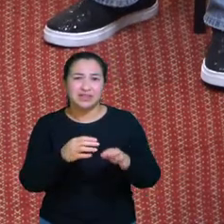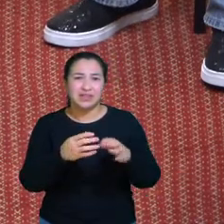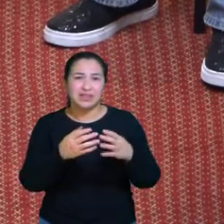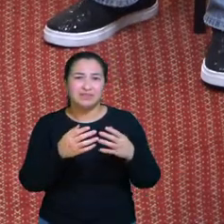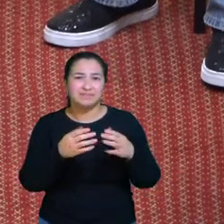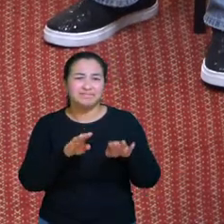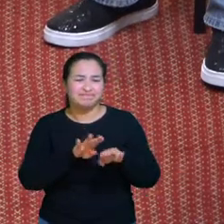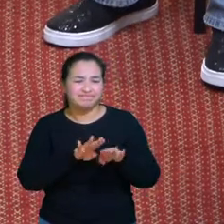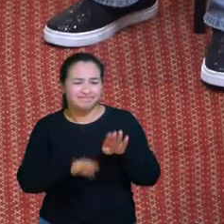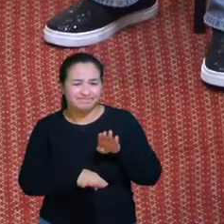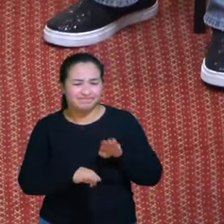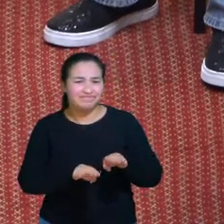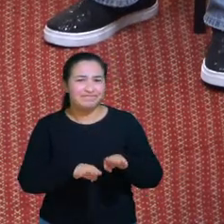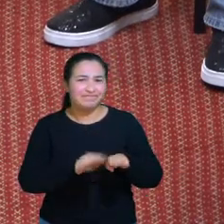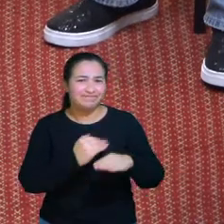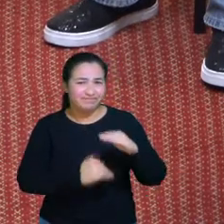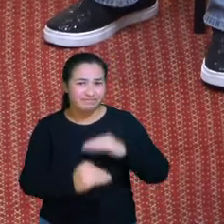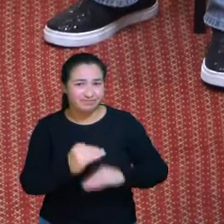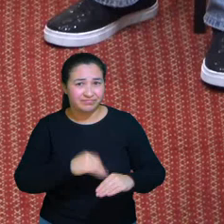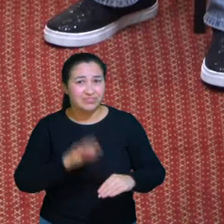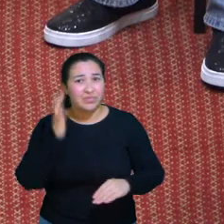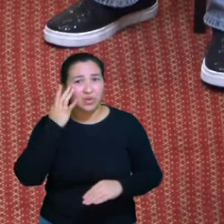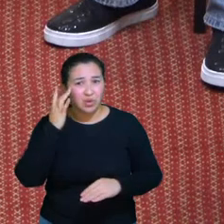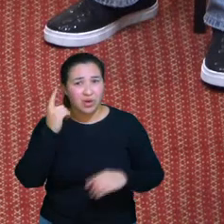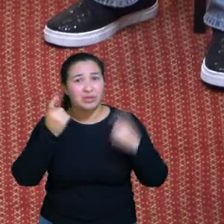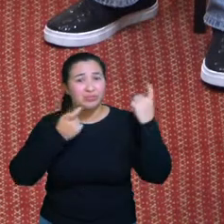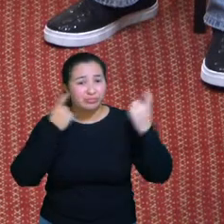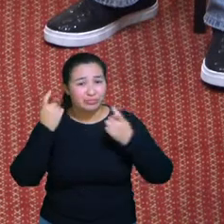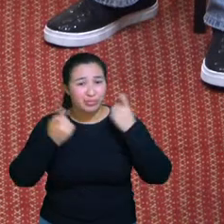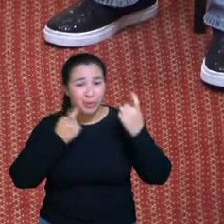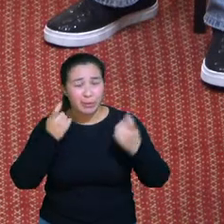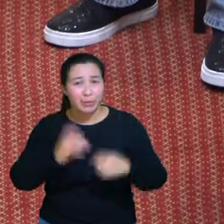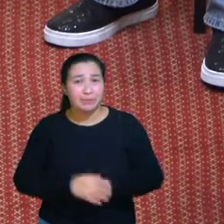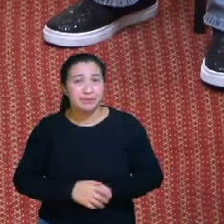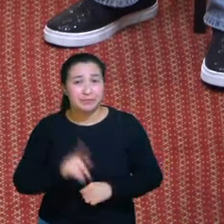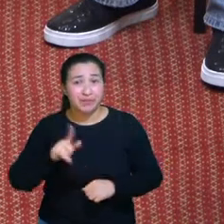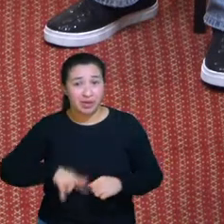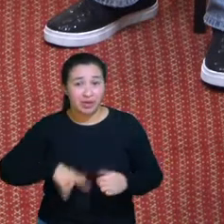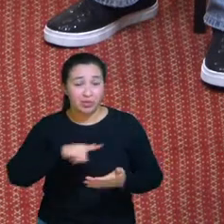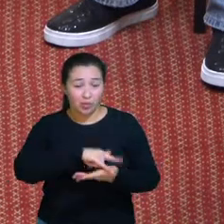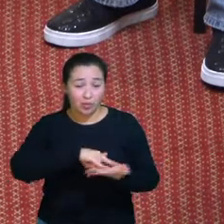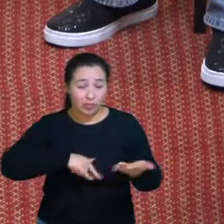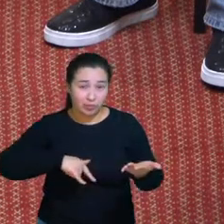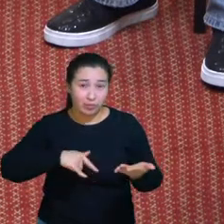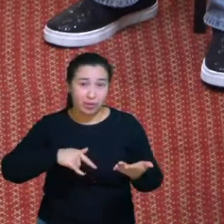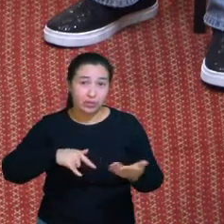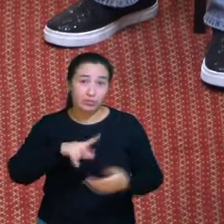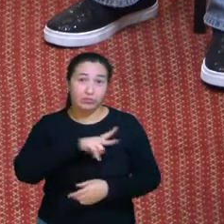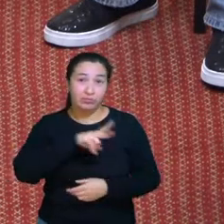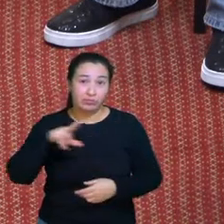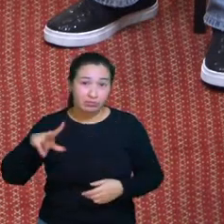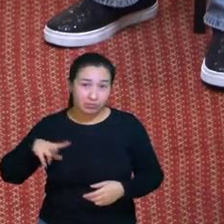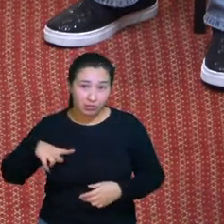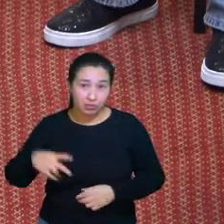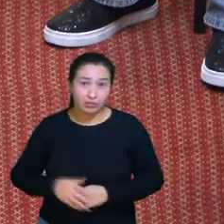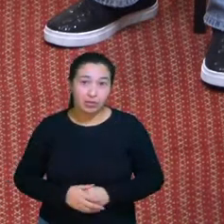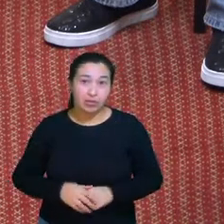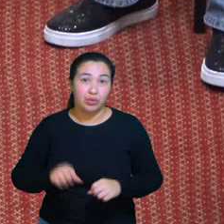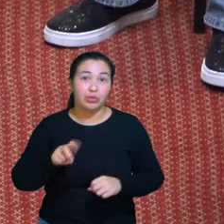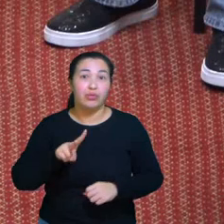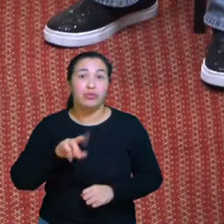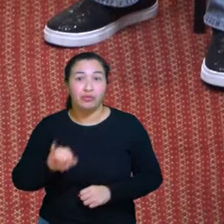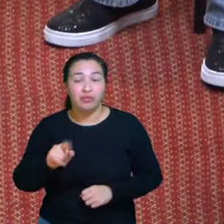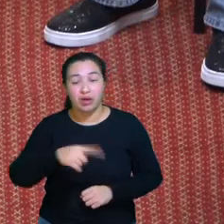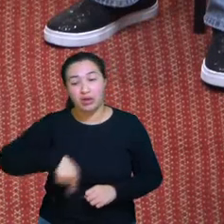contextualização Isso me preocupa né porque é um documento público é um documento que vai nos colocar numa